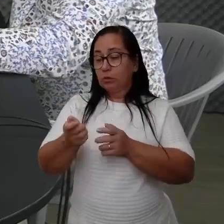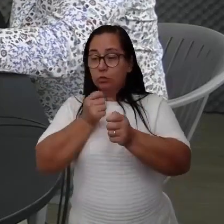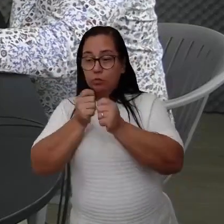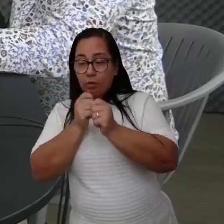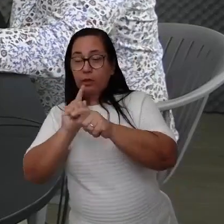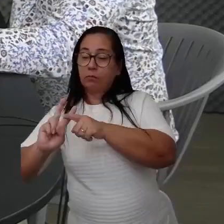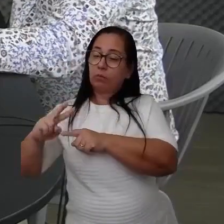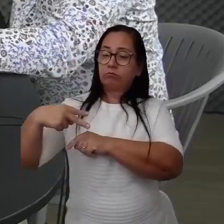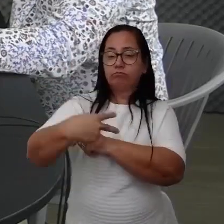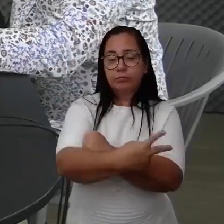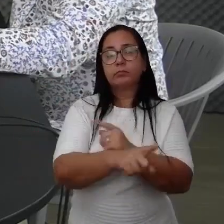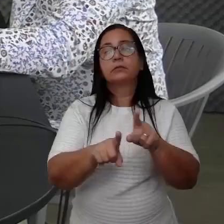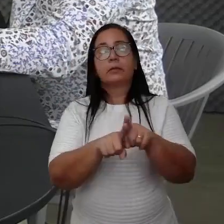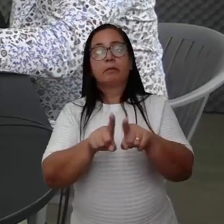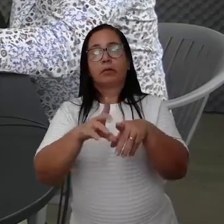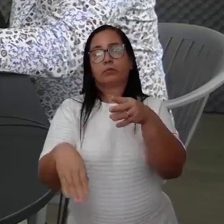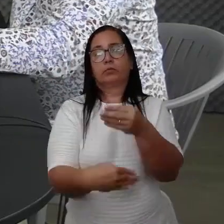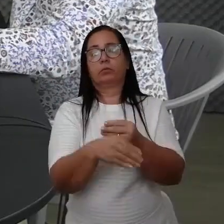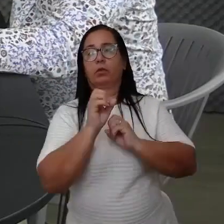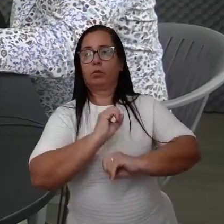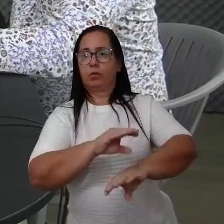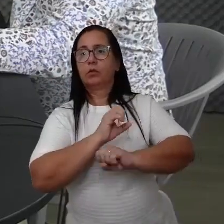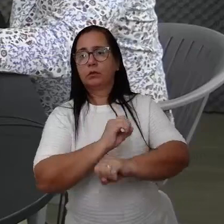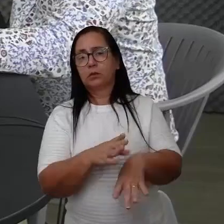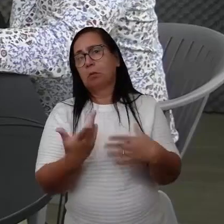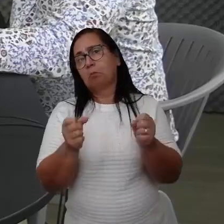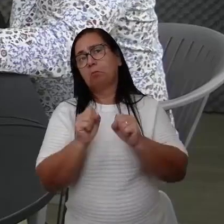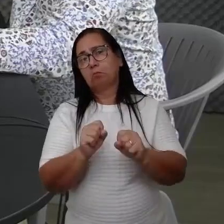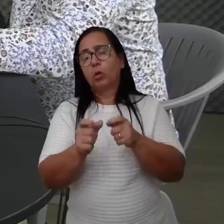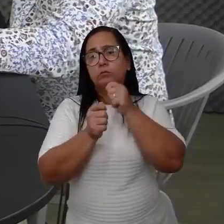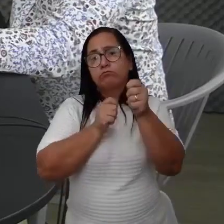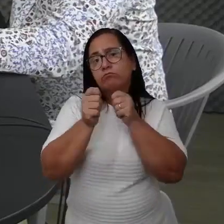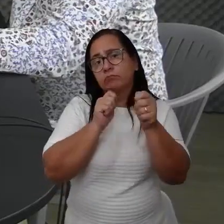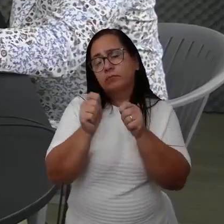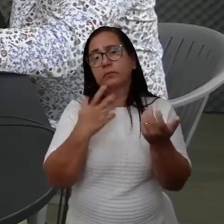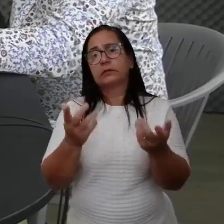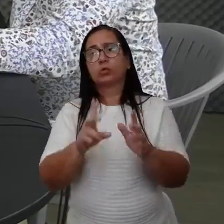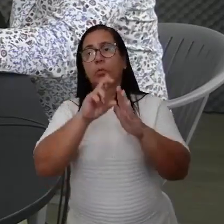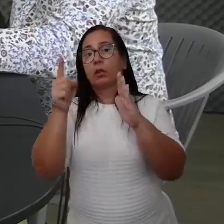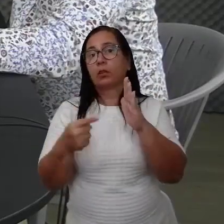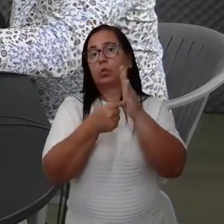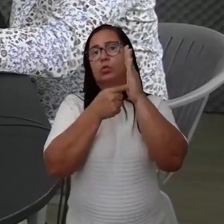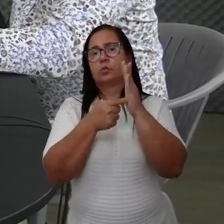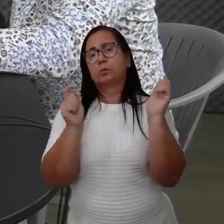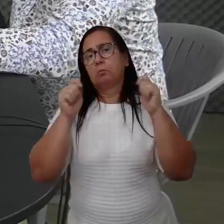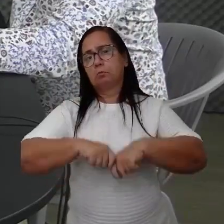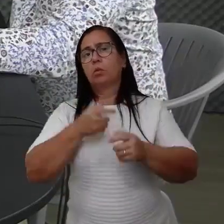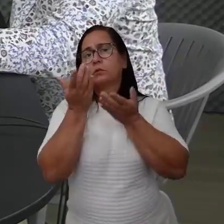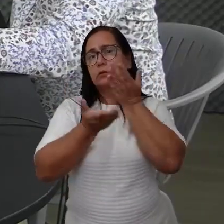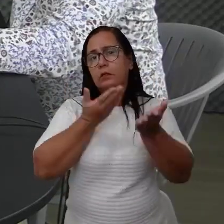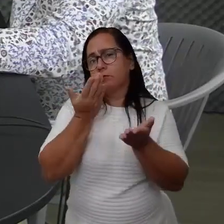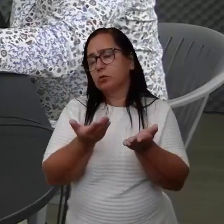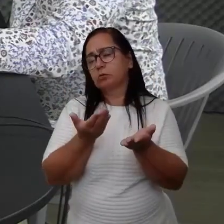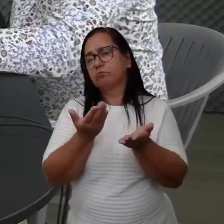jornalista, poder, de alguma forma, contribuir com a educação, seja fazendo matéria de denúncia, seja fazendo matéria de serviço. Então,